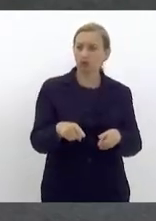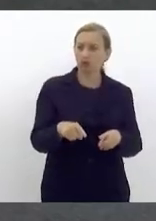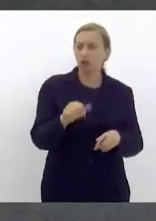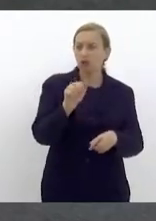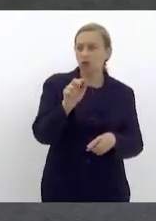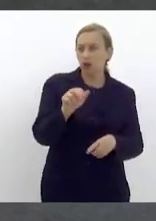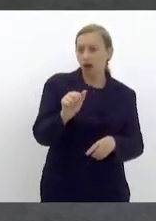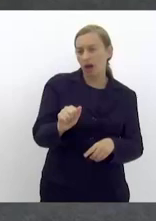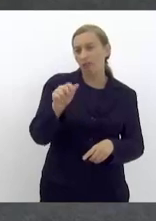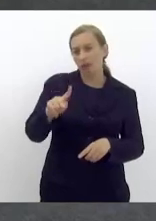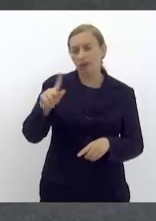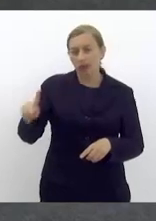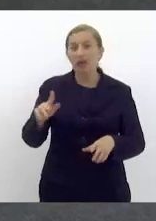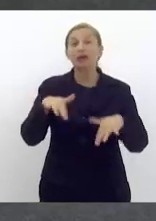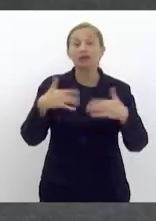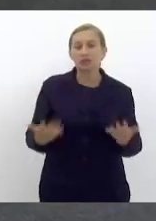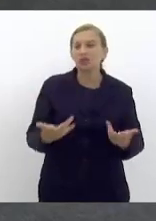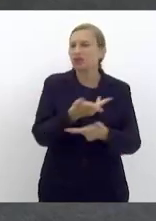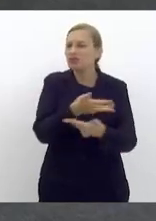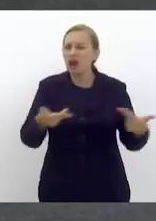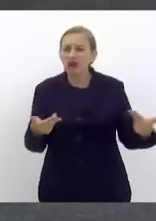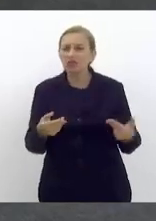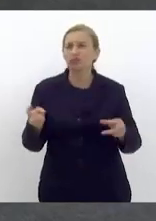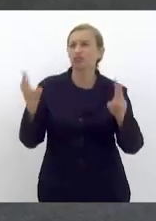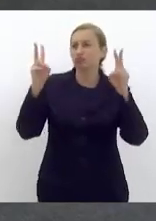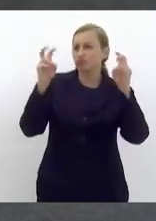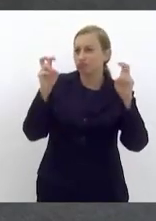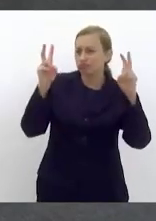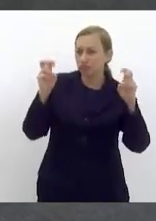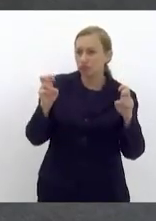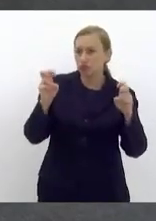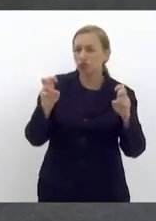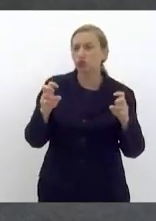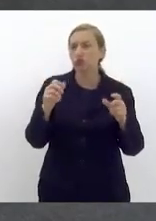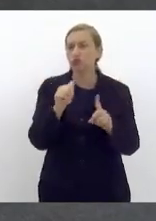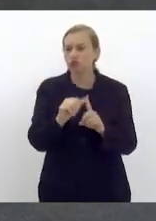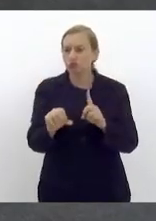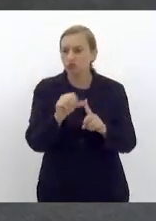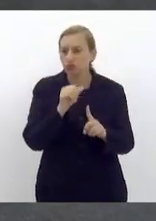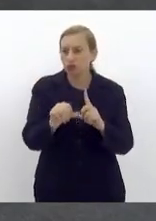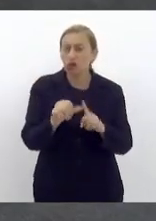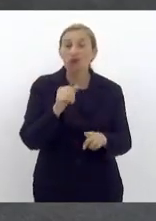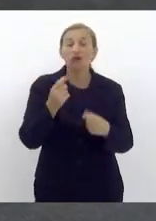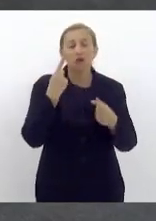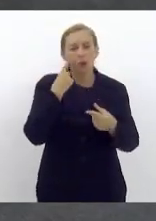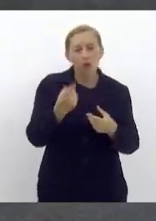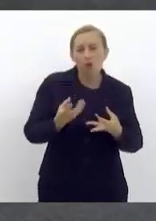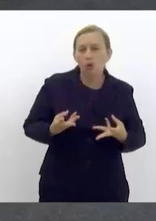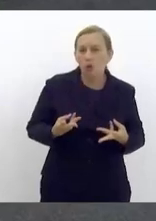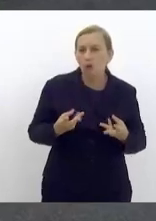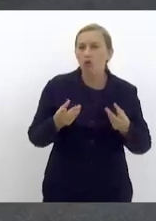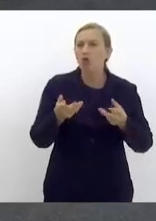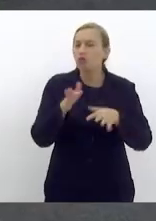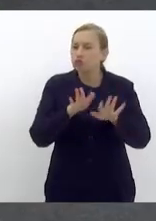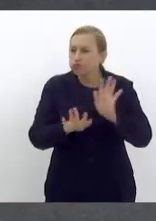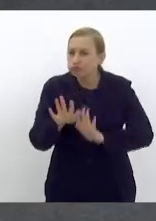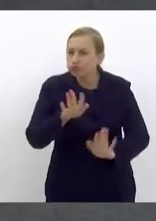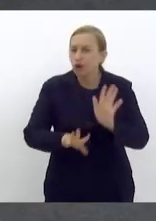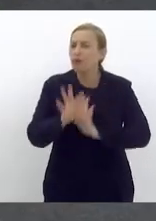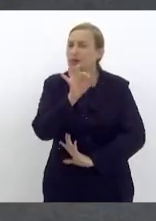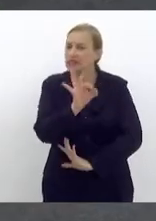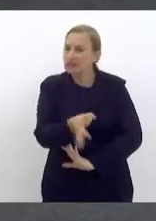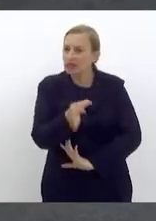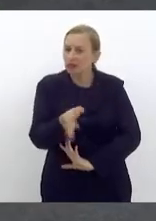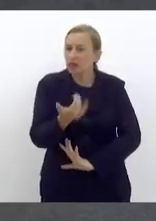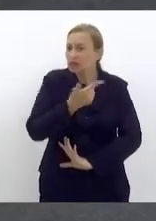aplicativos. Ou seja, temos várias situações de vulnerabilidade, precisamos olhar com cuidado, mas é evidente que, se a